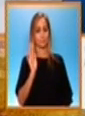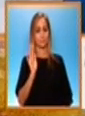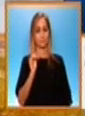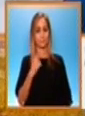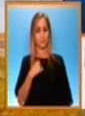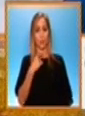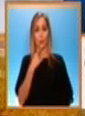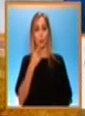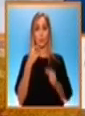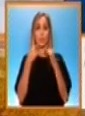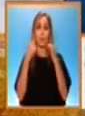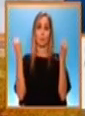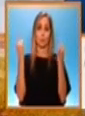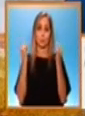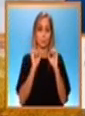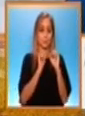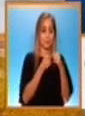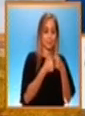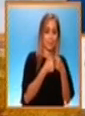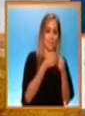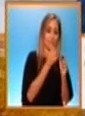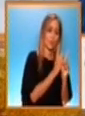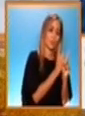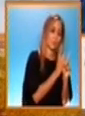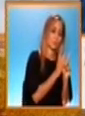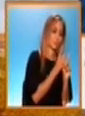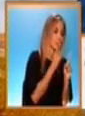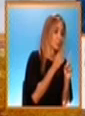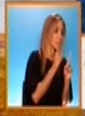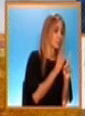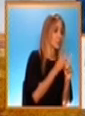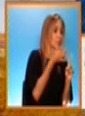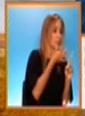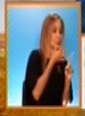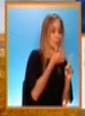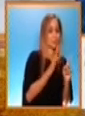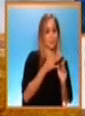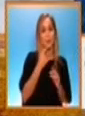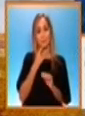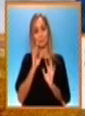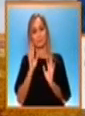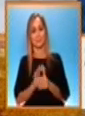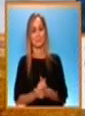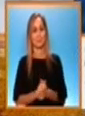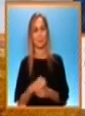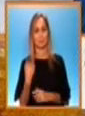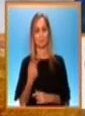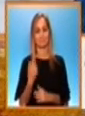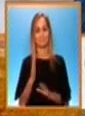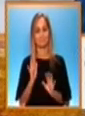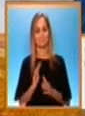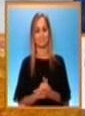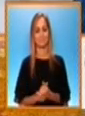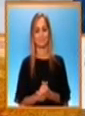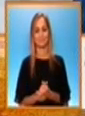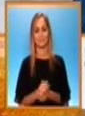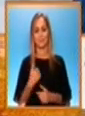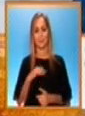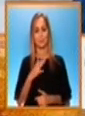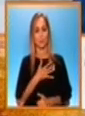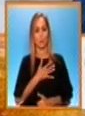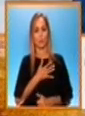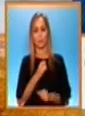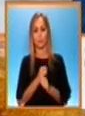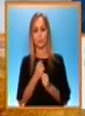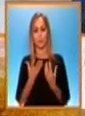Isto é o que eu digo em público, pois pela calada falo com ele. Claro, nós todos já percebemos essa dinâmica. Não, mas adoro trabalhar